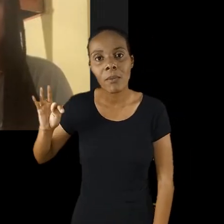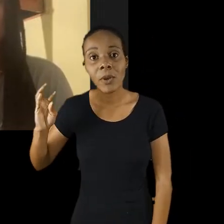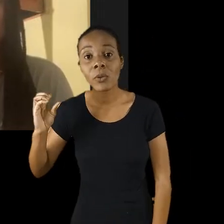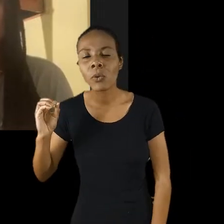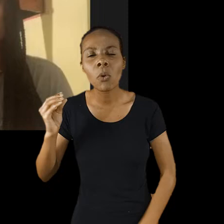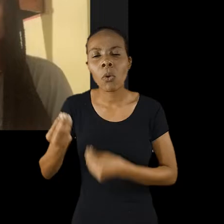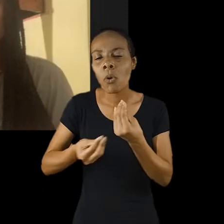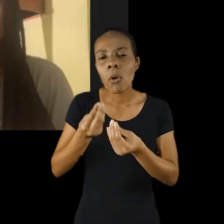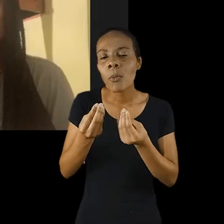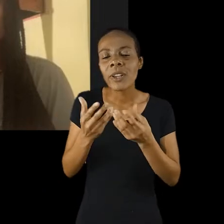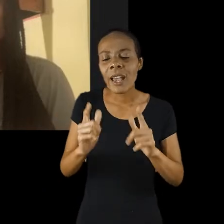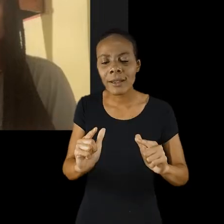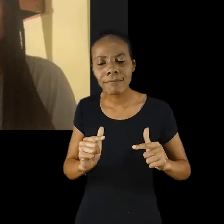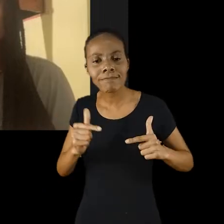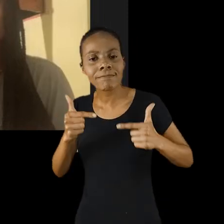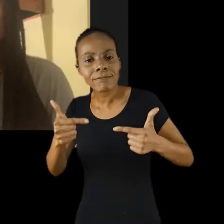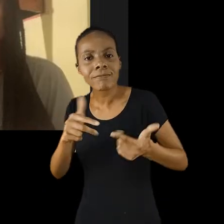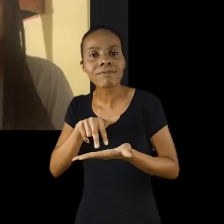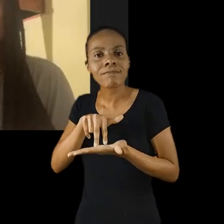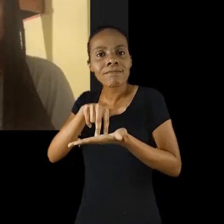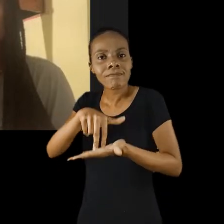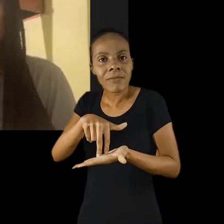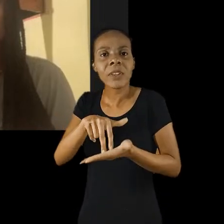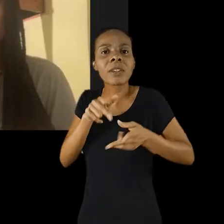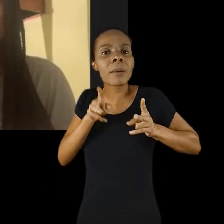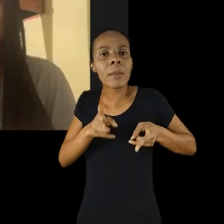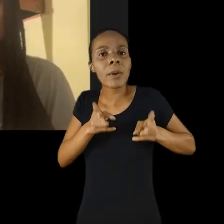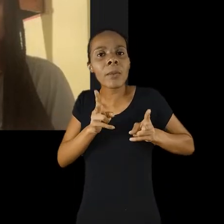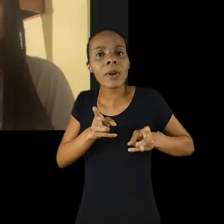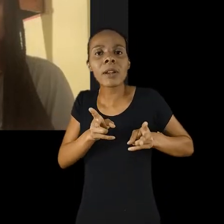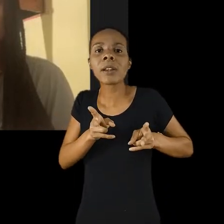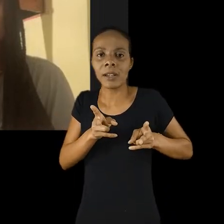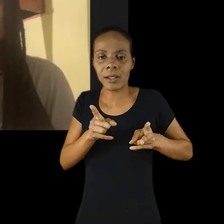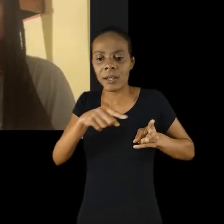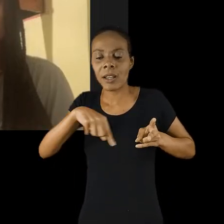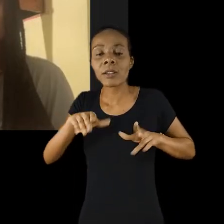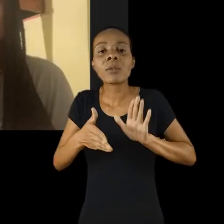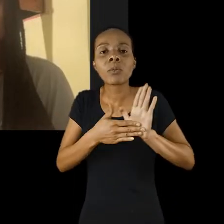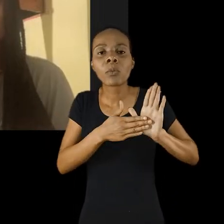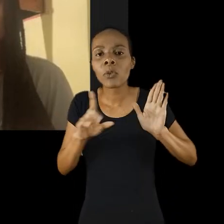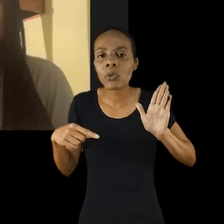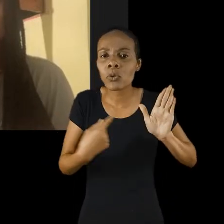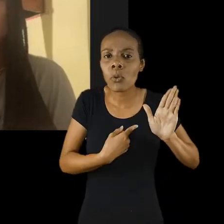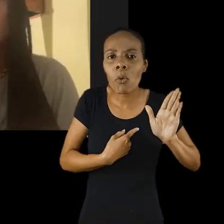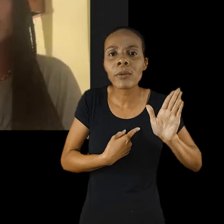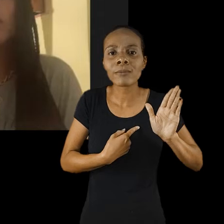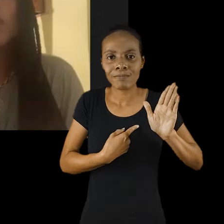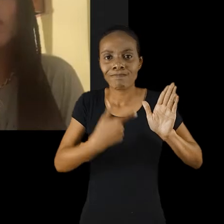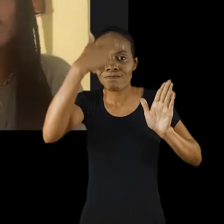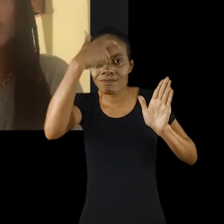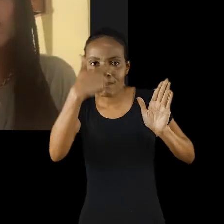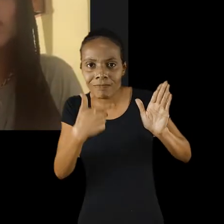de permanência dentro do que a gente do que a gente vive, do que a gente se propõe a fazer, seja na